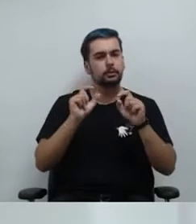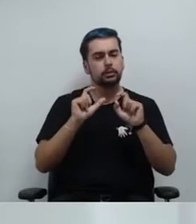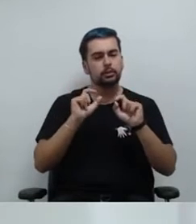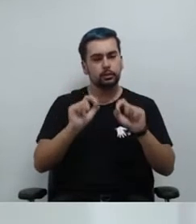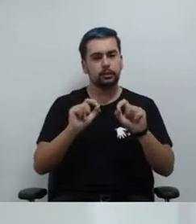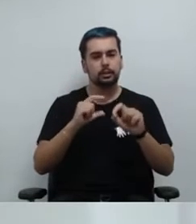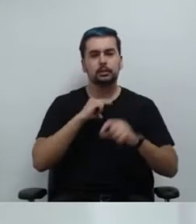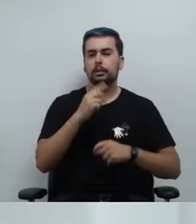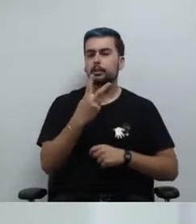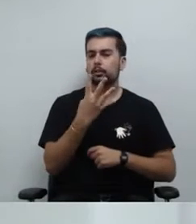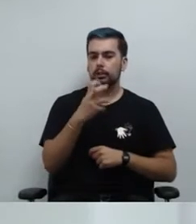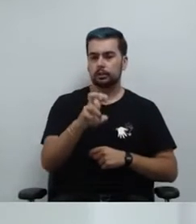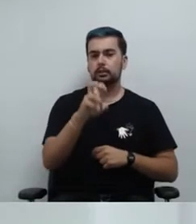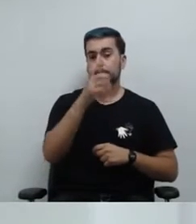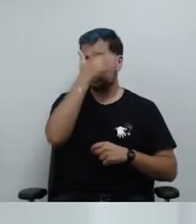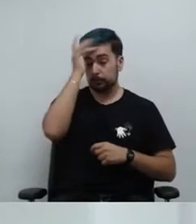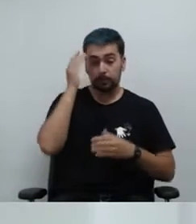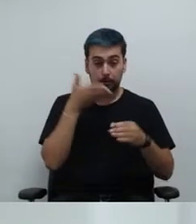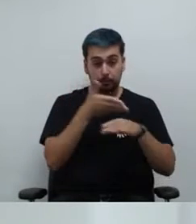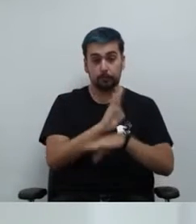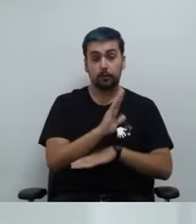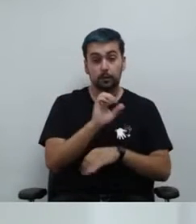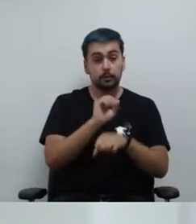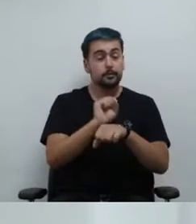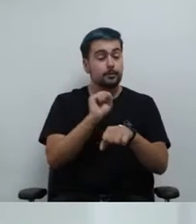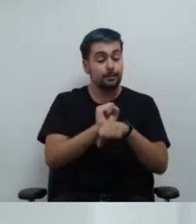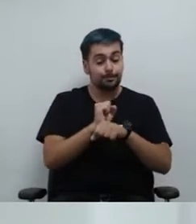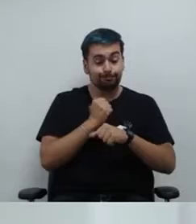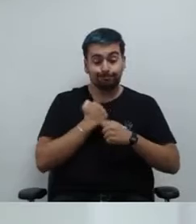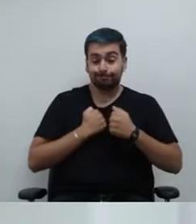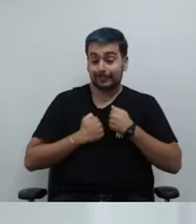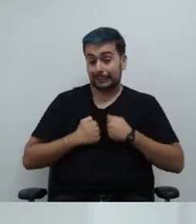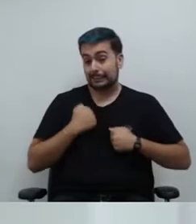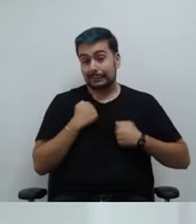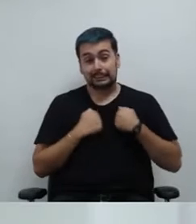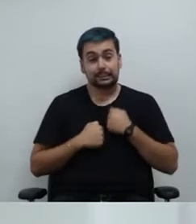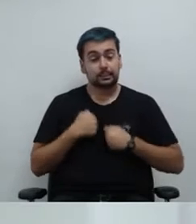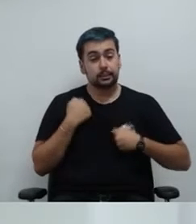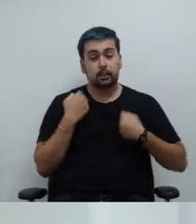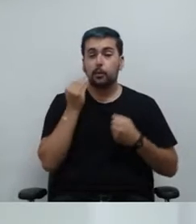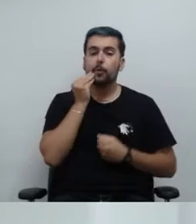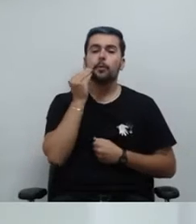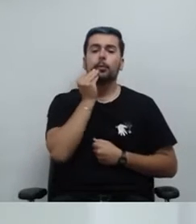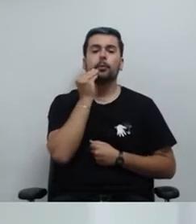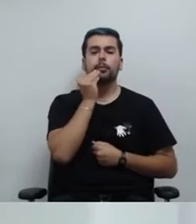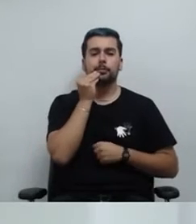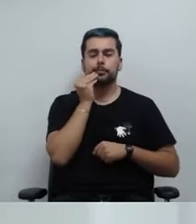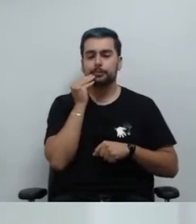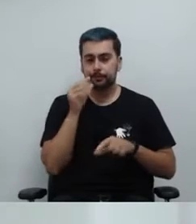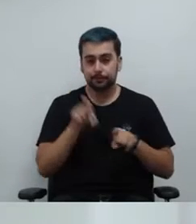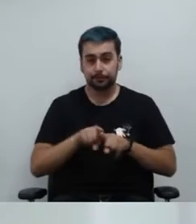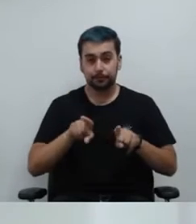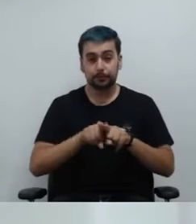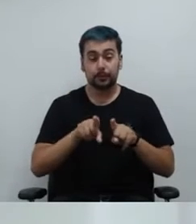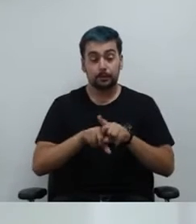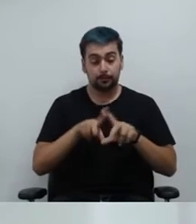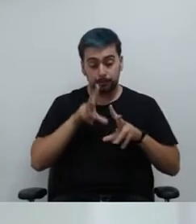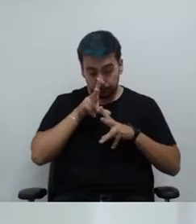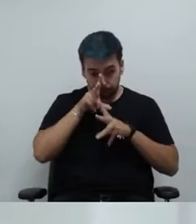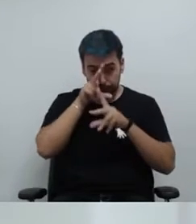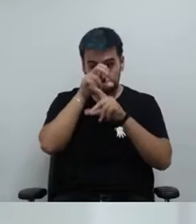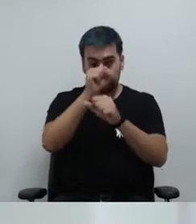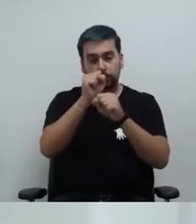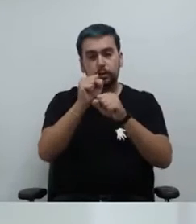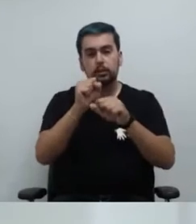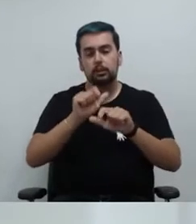candidatos aprovados no 9º concurso que aguardam ansiosamente pela oportunidade de integrar essa verdadeira força-tarefa de